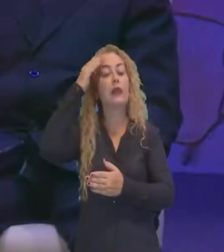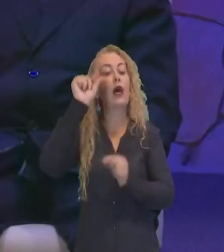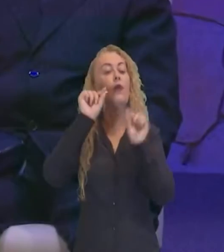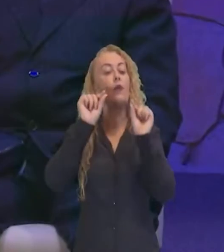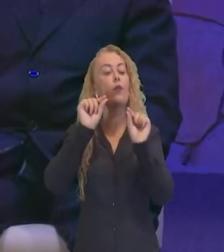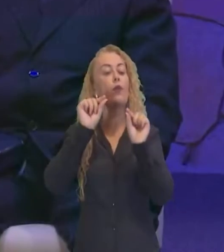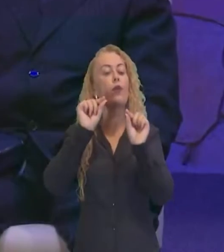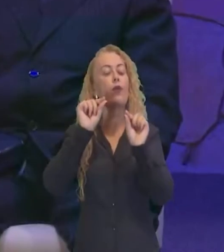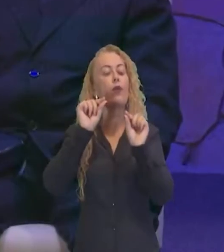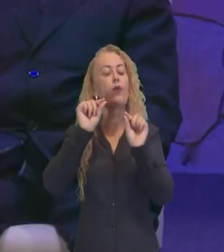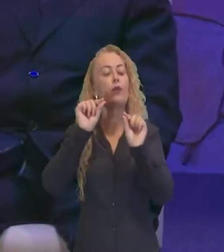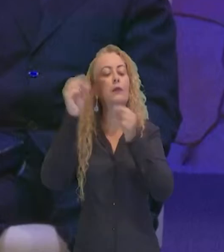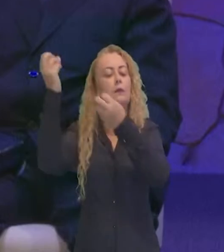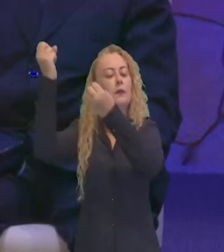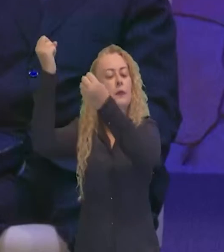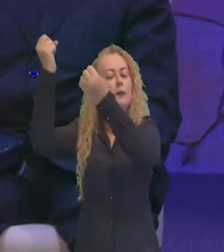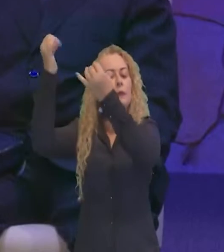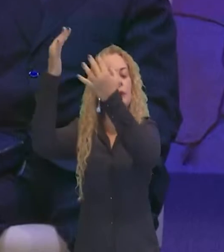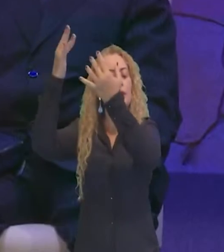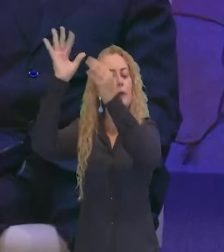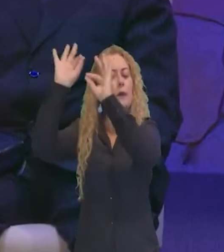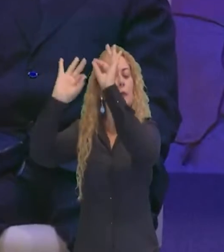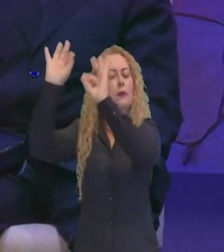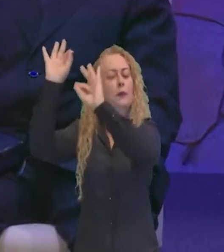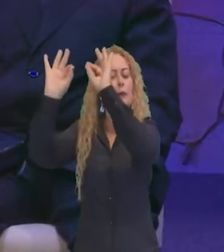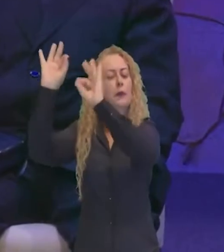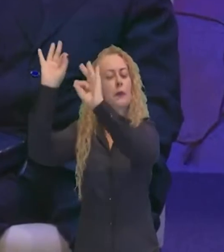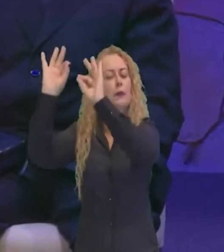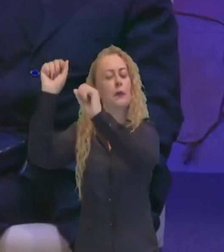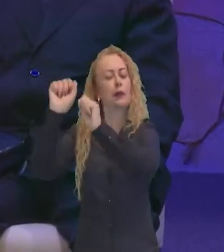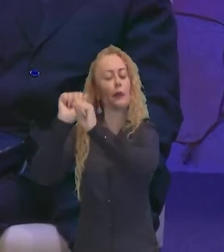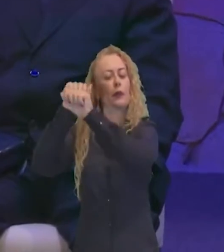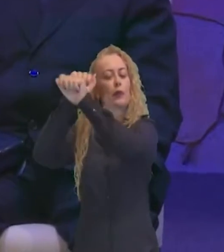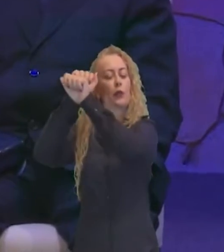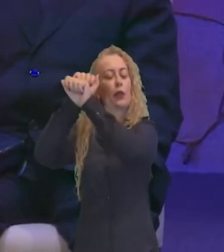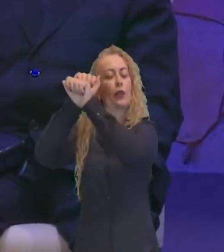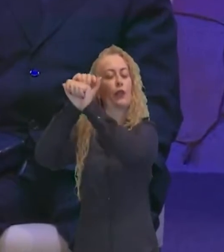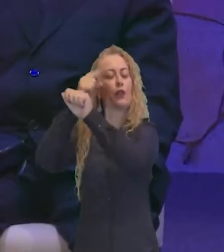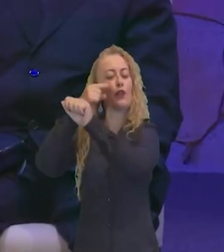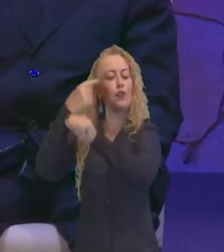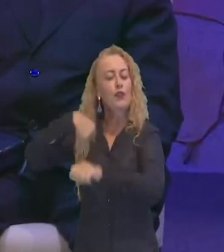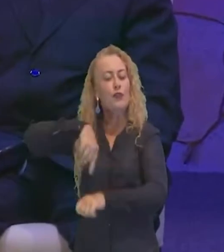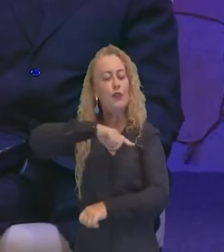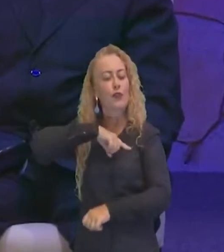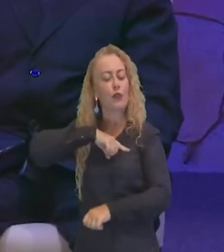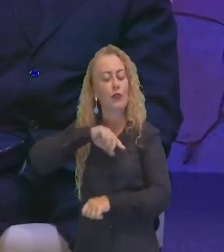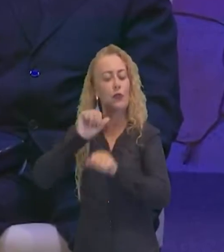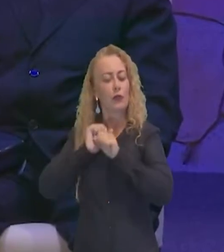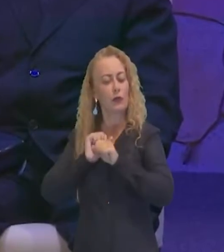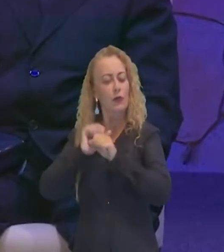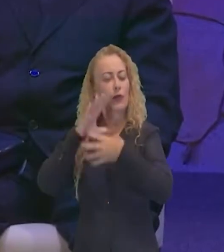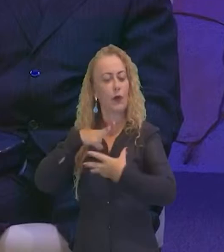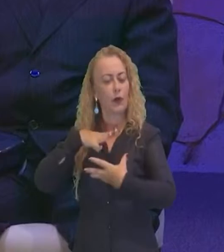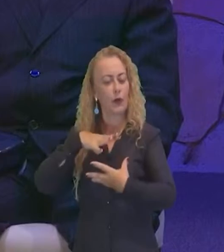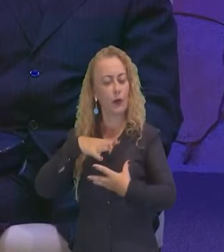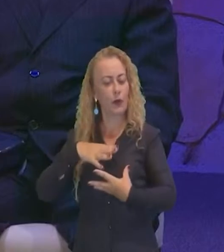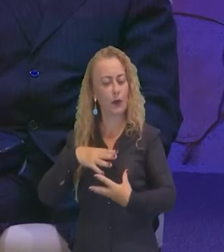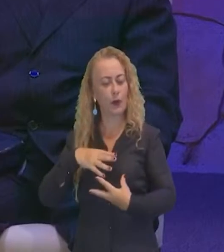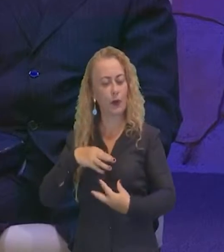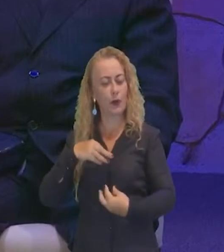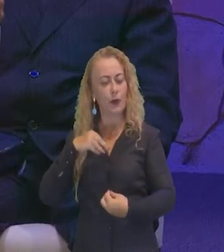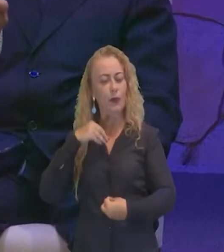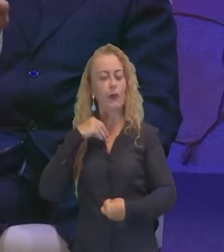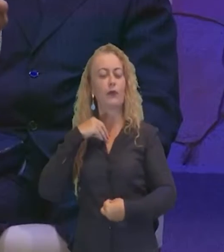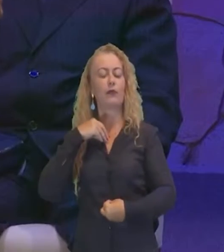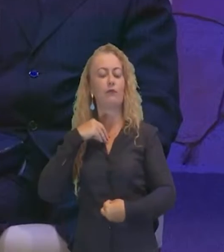está provendo, Ele está esperando que você entregue, que você descanse, que você confie, para que